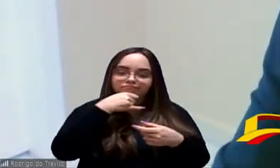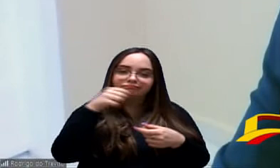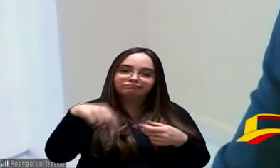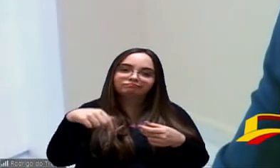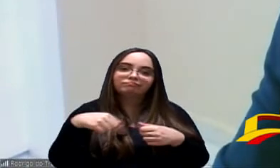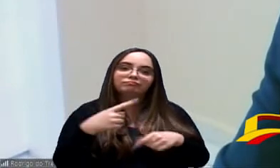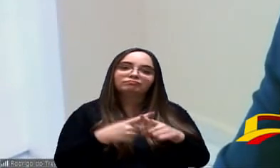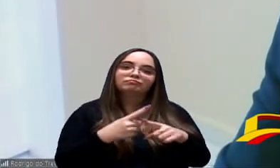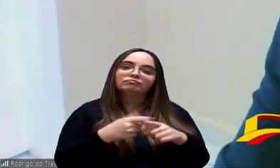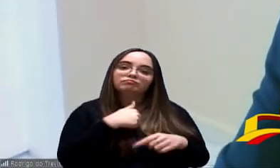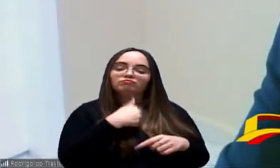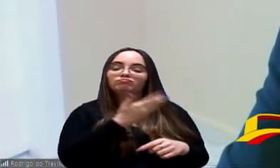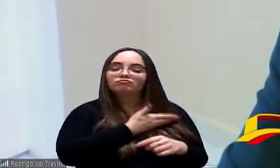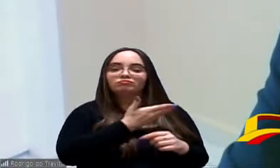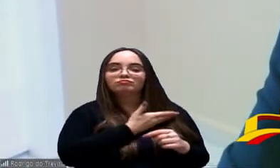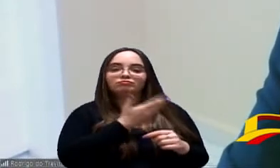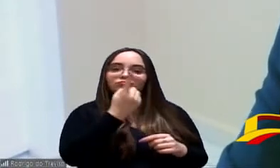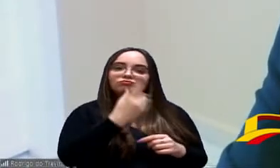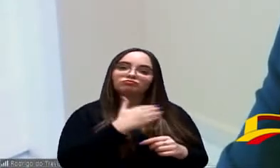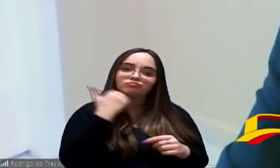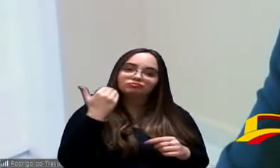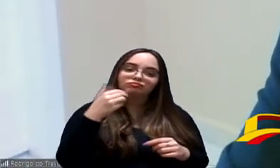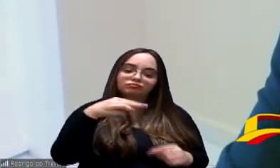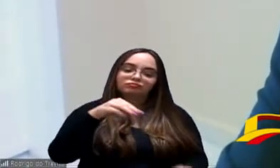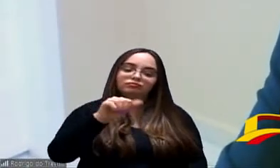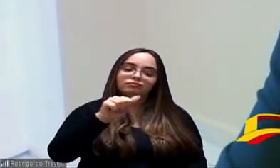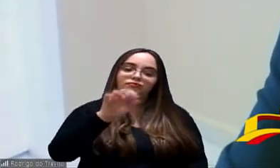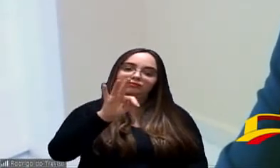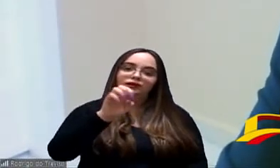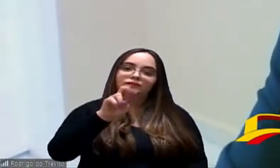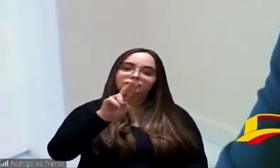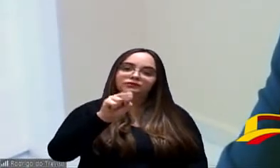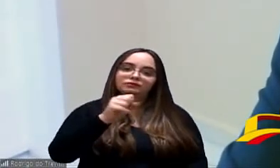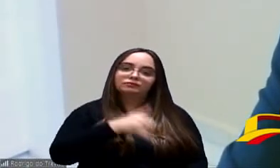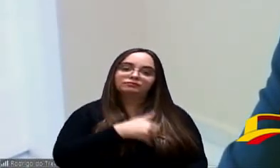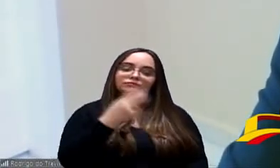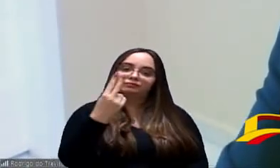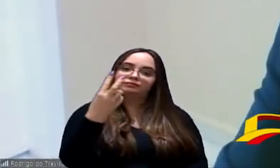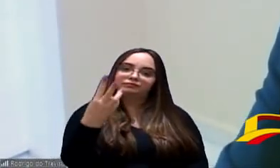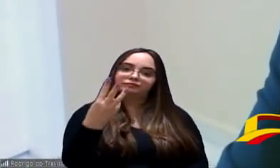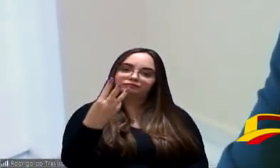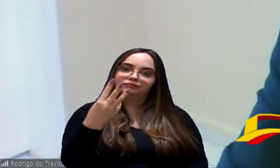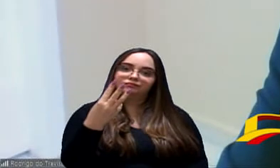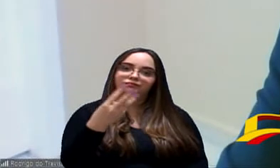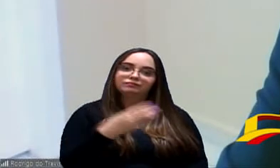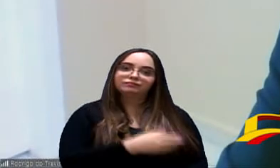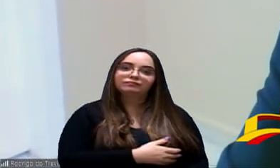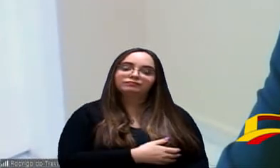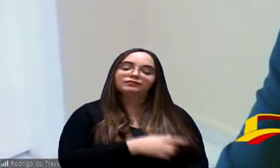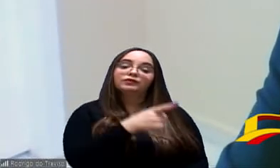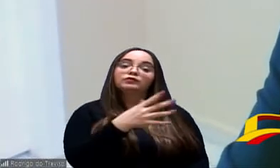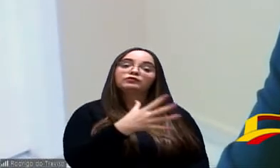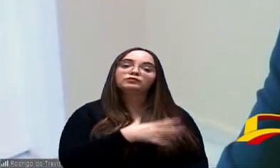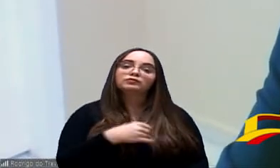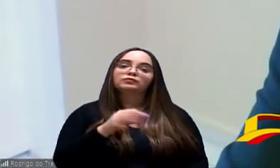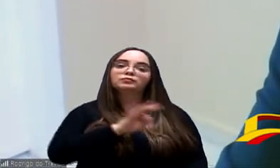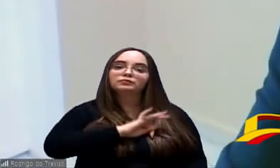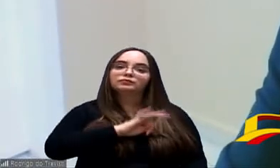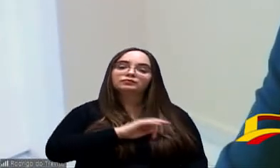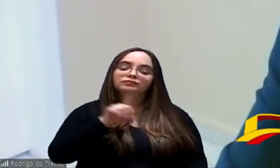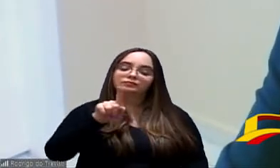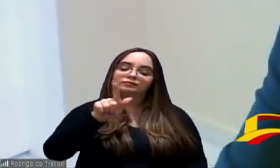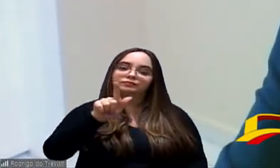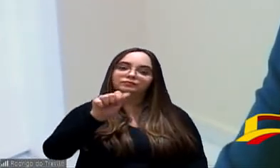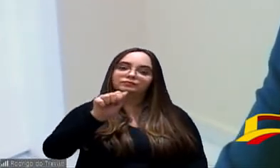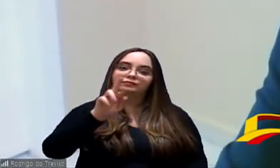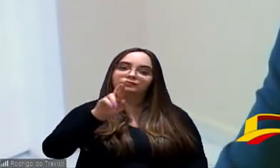gente perdi um amigo, Matheus, 23 anos, lá da Vila Helena. Ele era filho do policial Garcia, né?